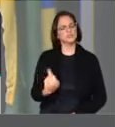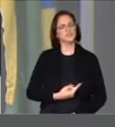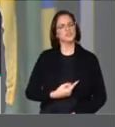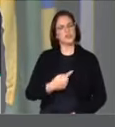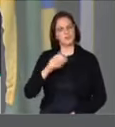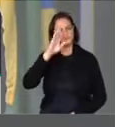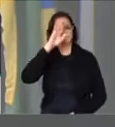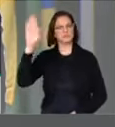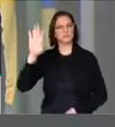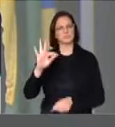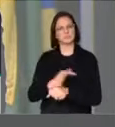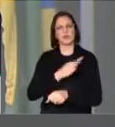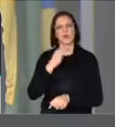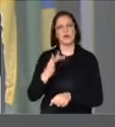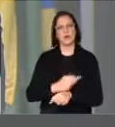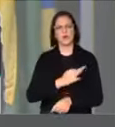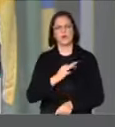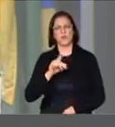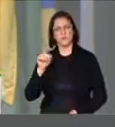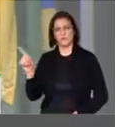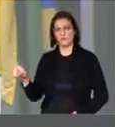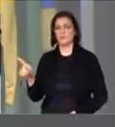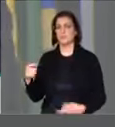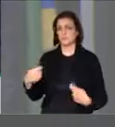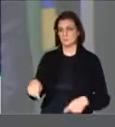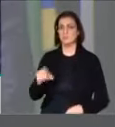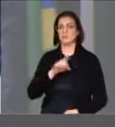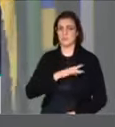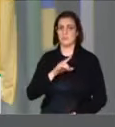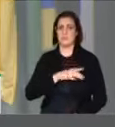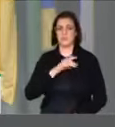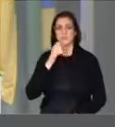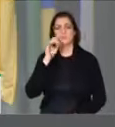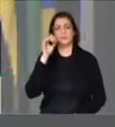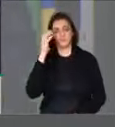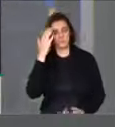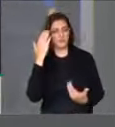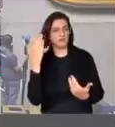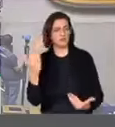da resistência. E você é que tem que temer a gente. Muito obrigado.